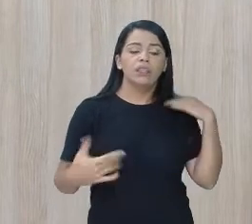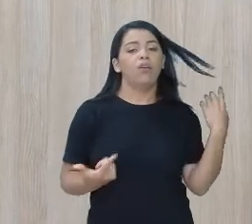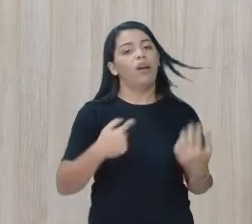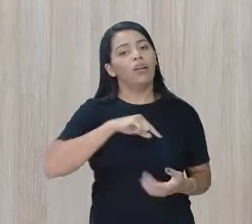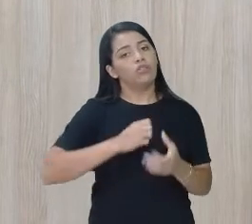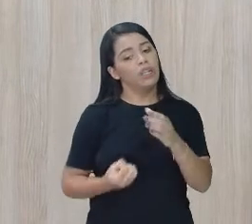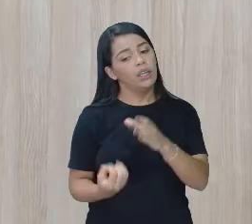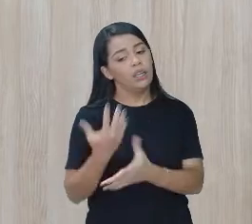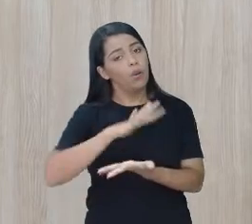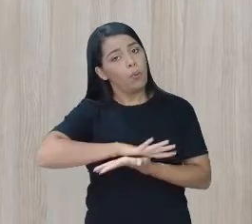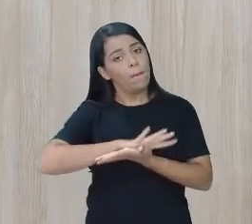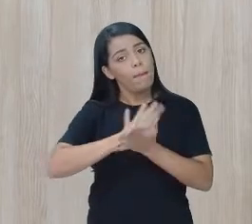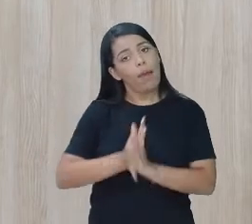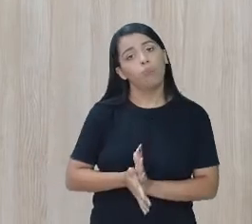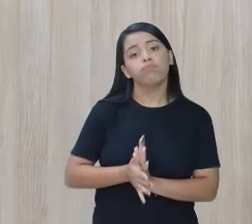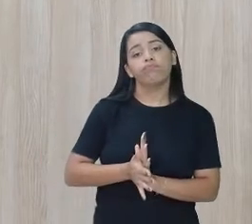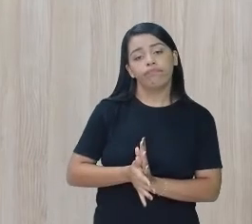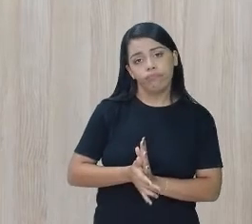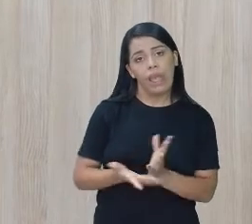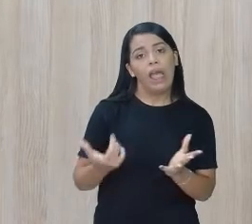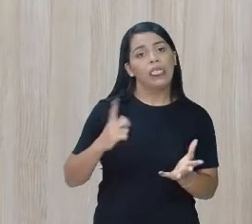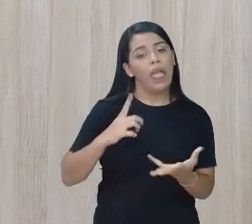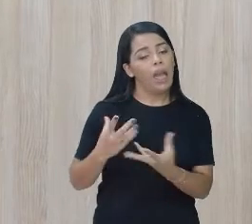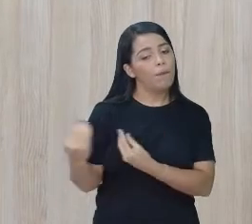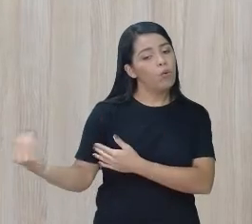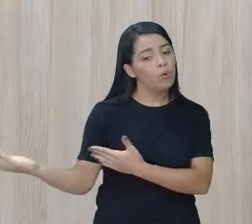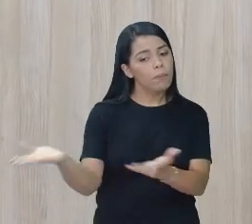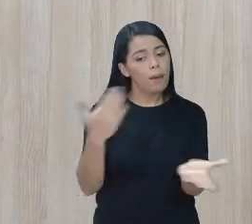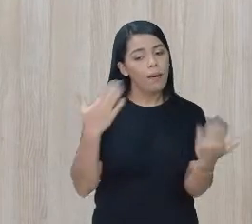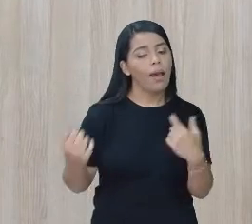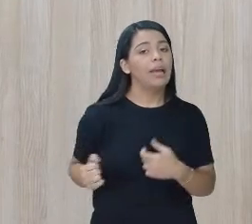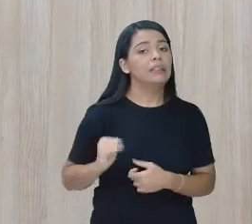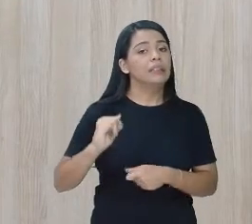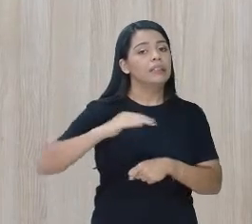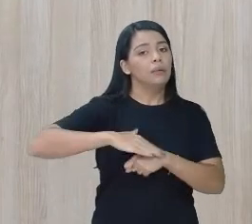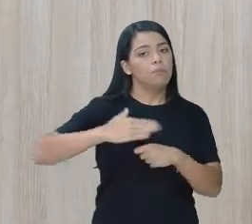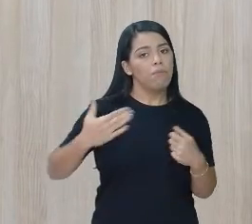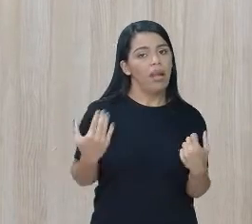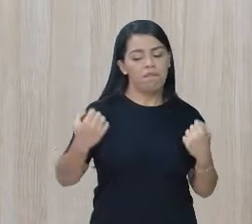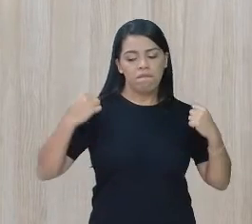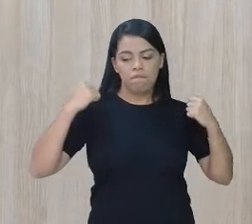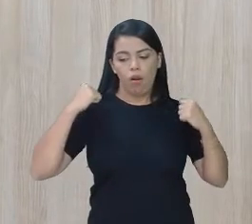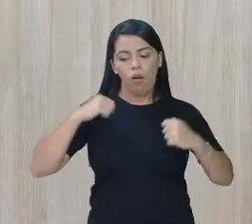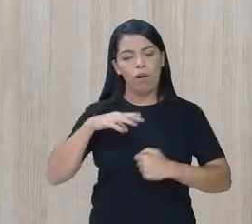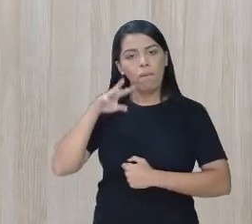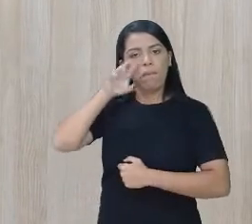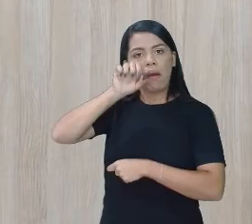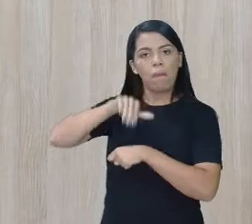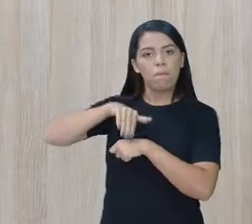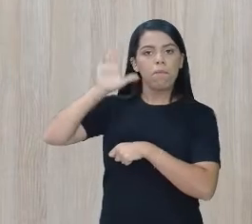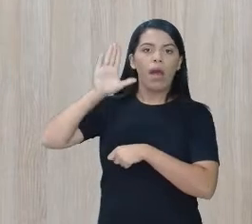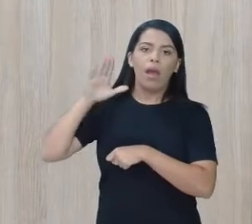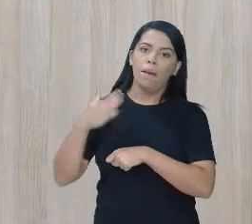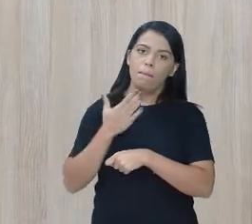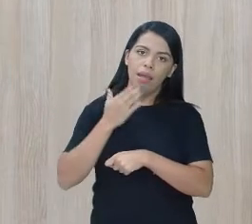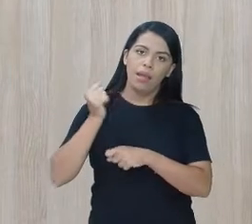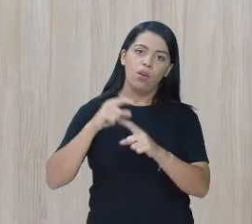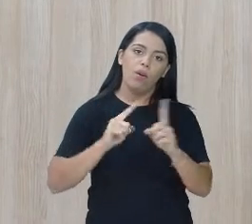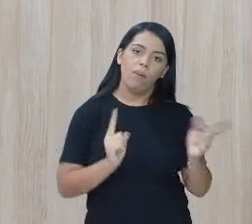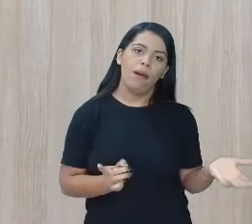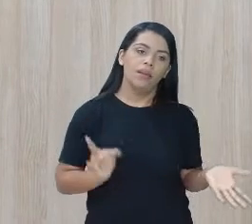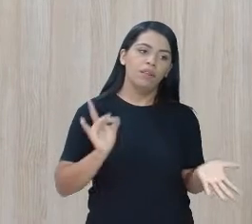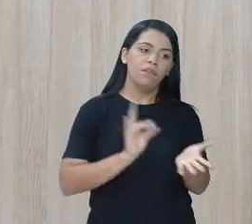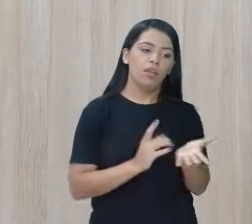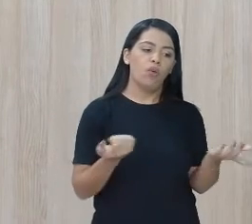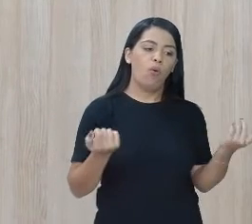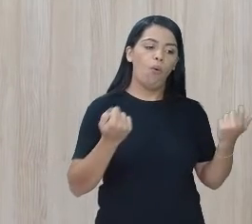preconceito. A gente está cercado desse discurso de que quanto mais forte e maior, melhor. Quando, na verdade, competência